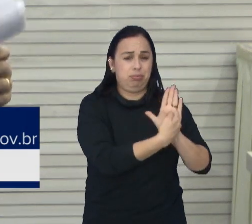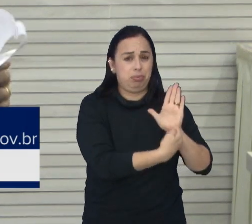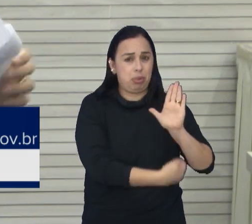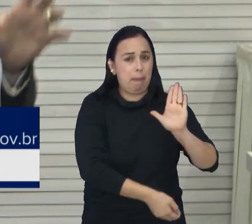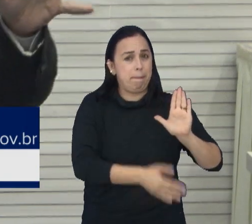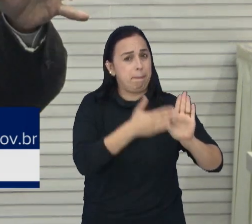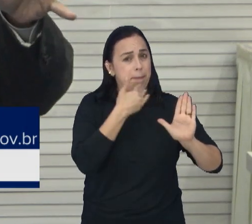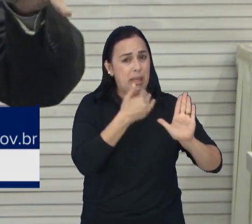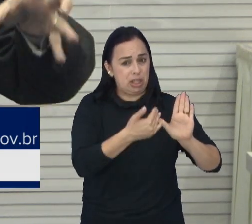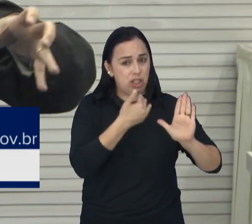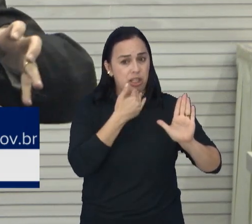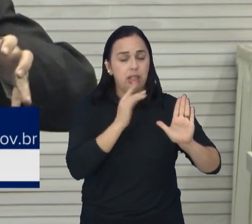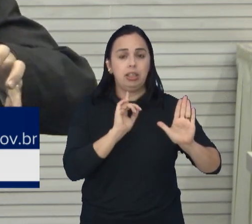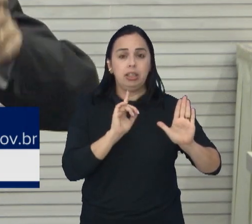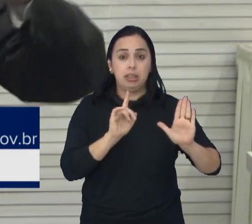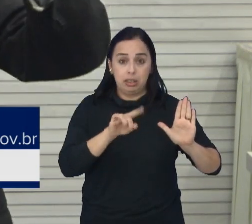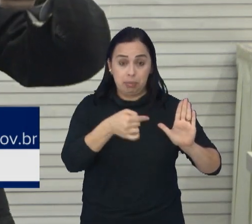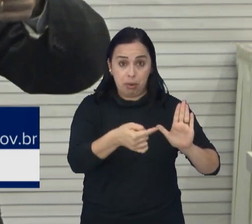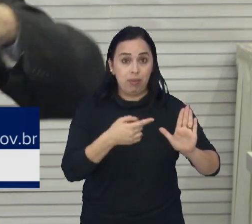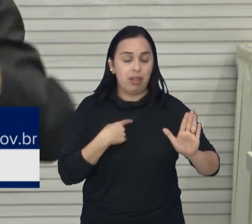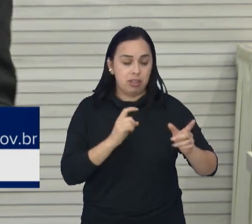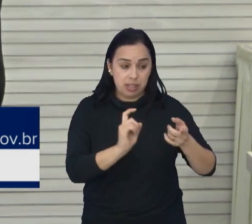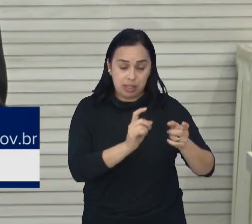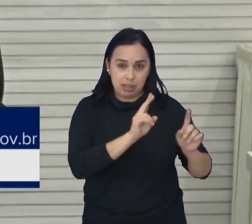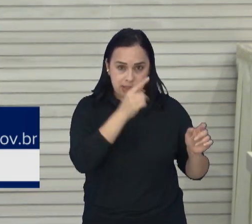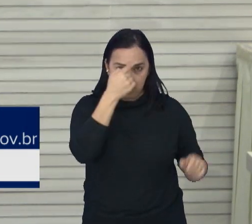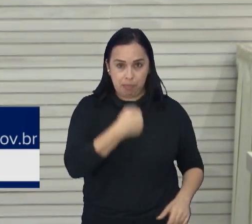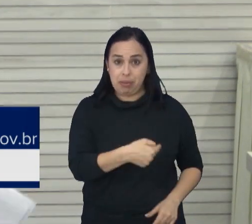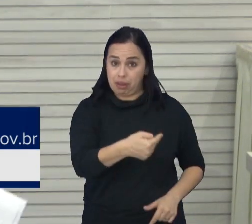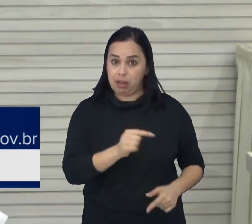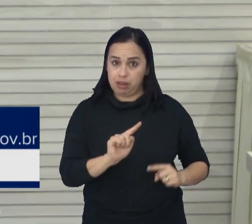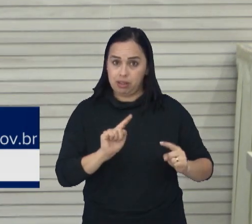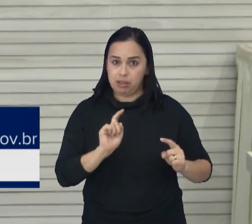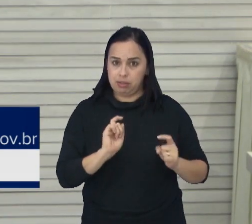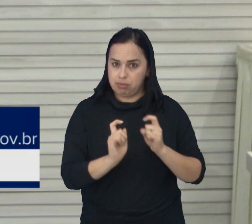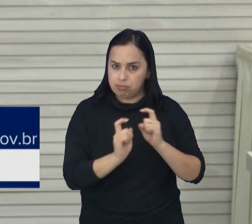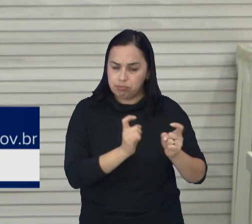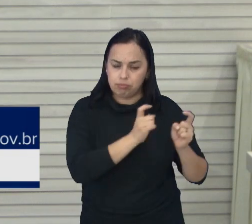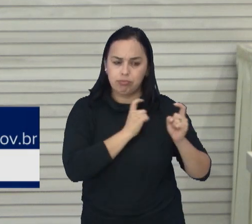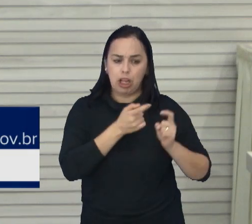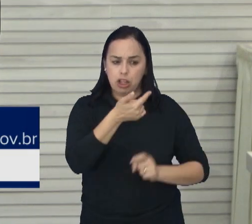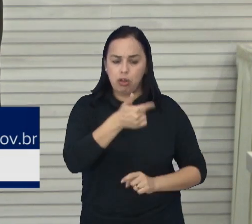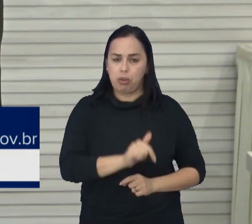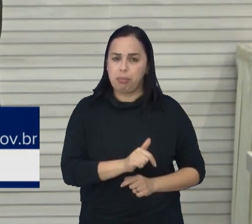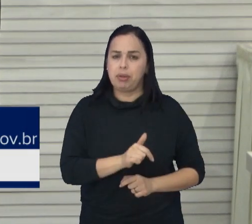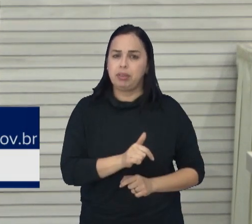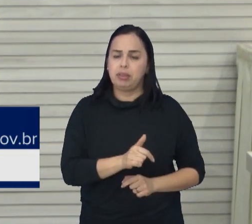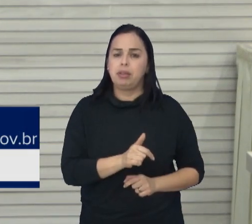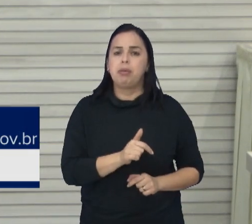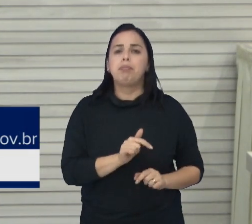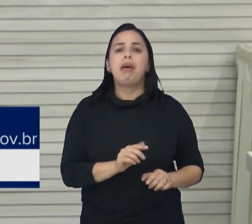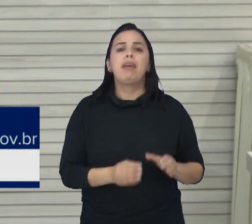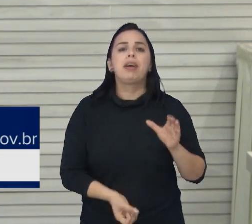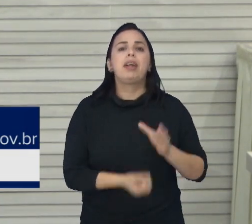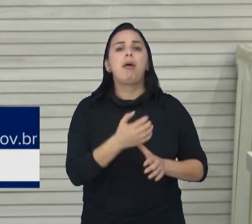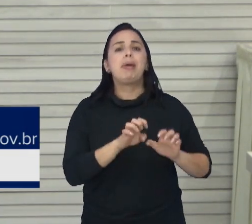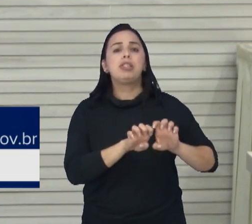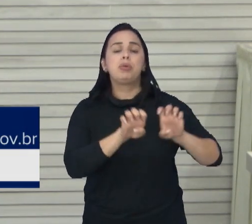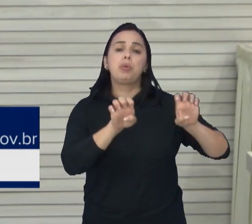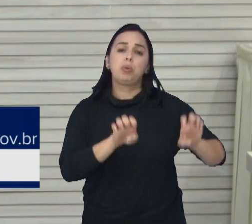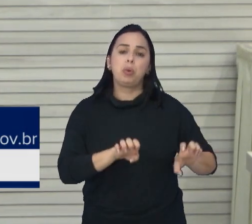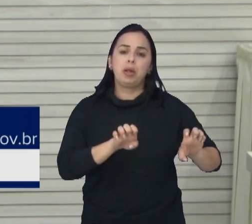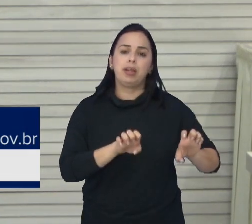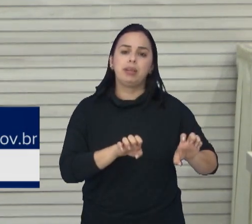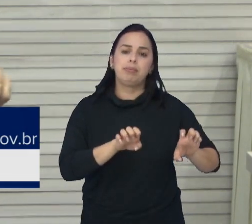gente já vai sentar também novamente semana que vem com a frente parlamentar, os membros, para que a gente também estruture uma forma